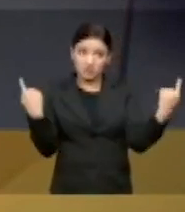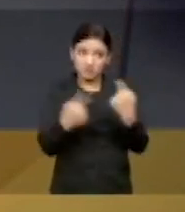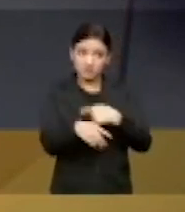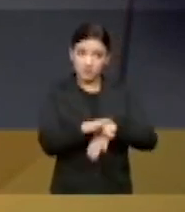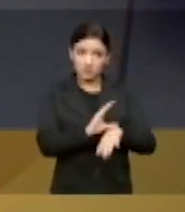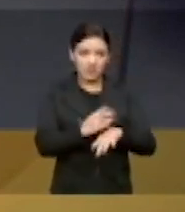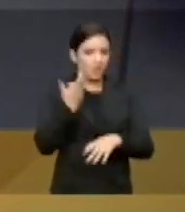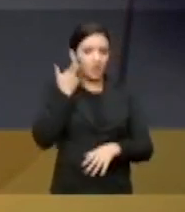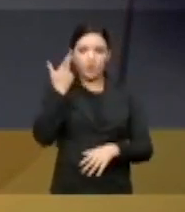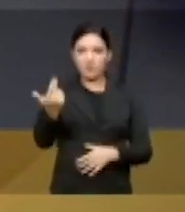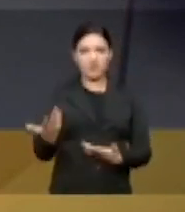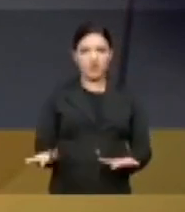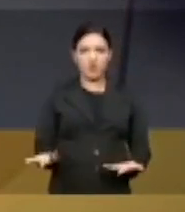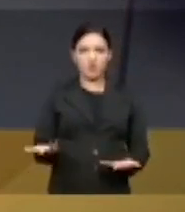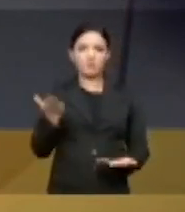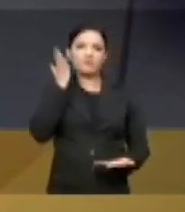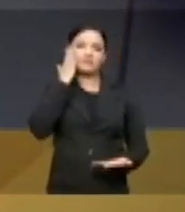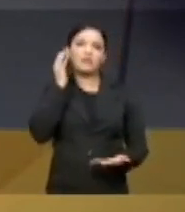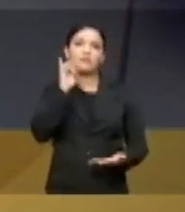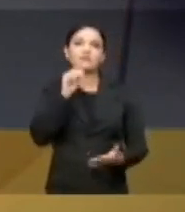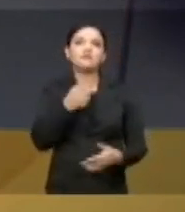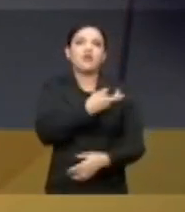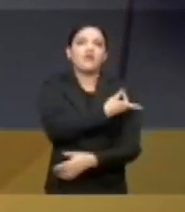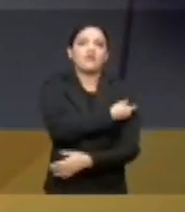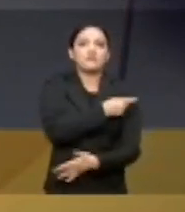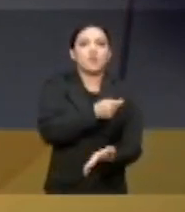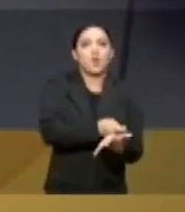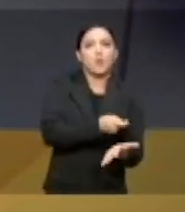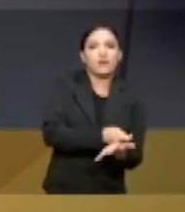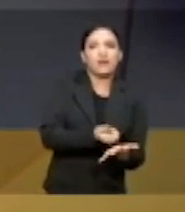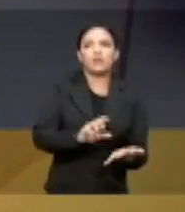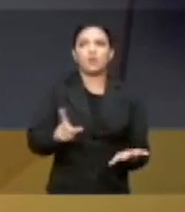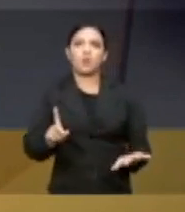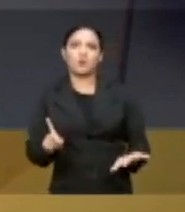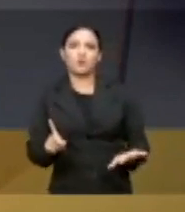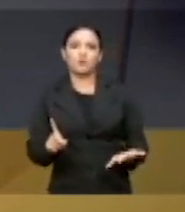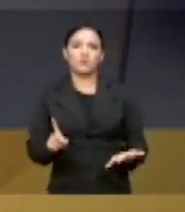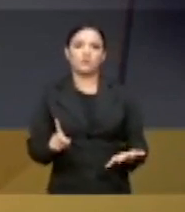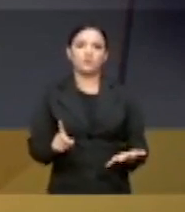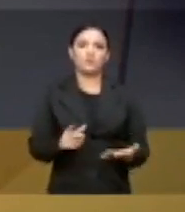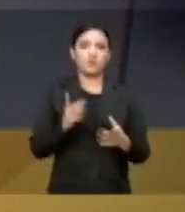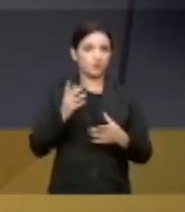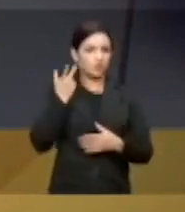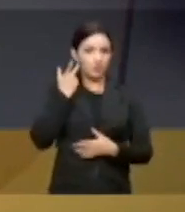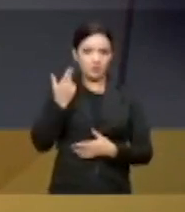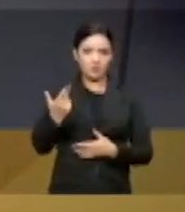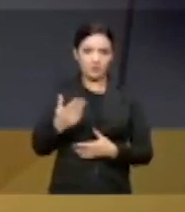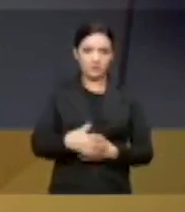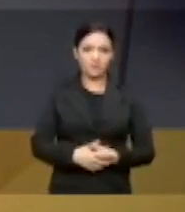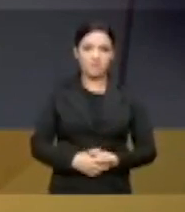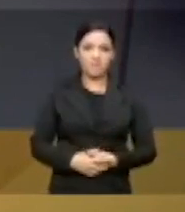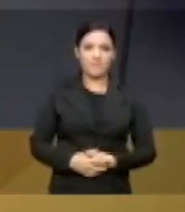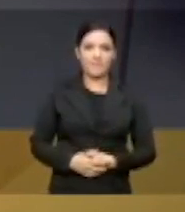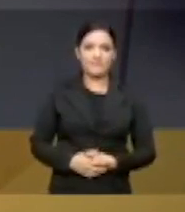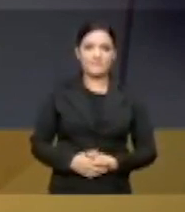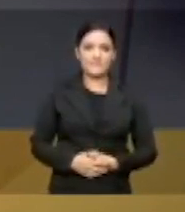da legislação sobre a obrigatoriedade de uma vacina em face dos direitos fundamentais da pessoa humana.